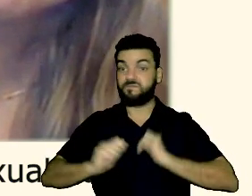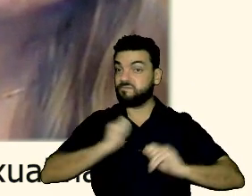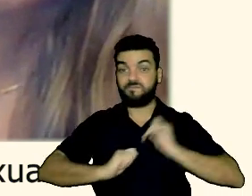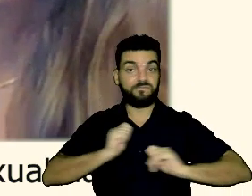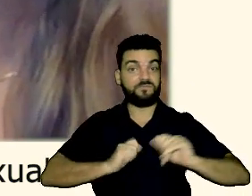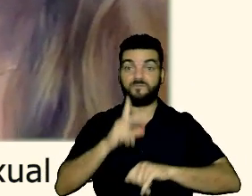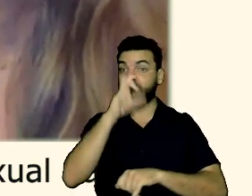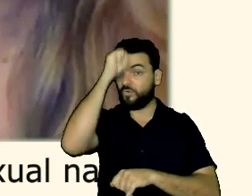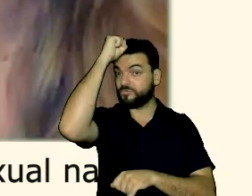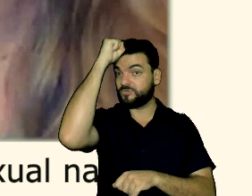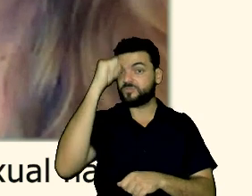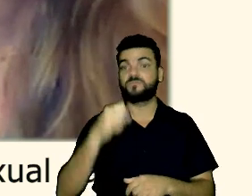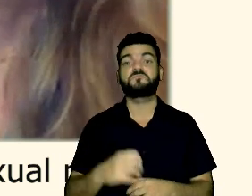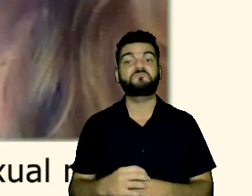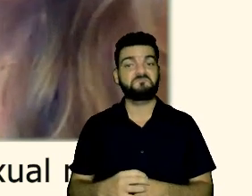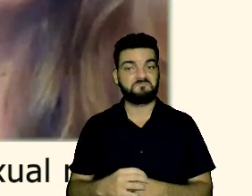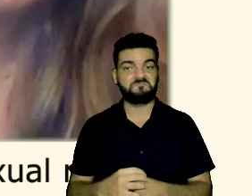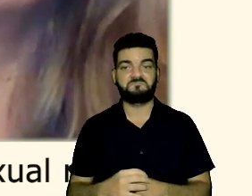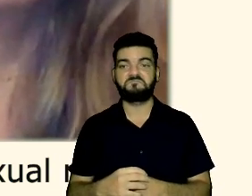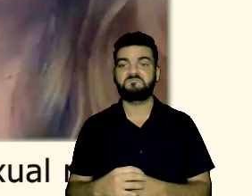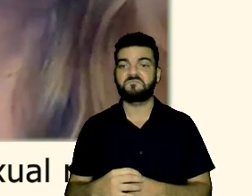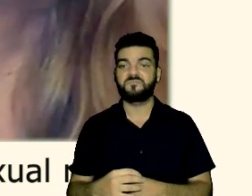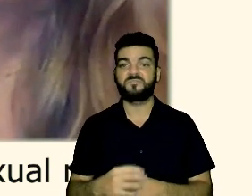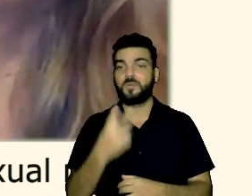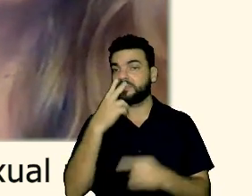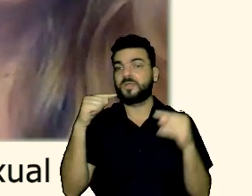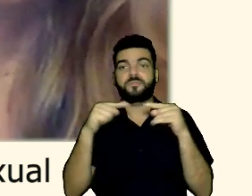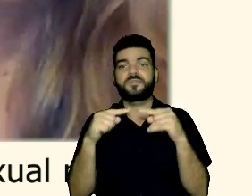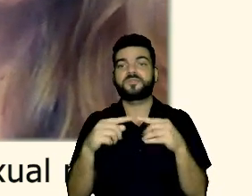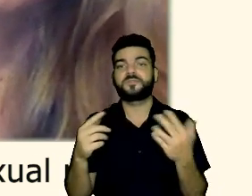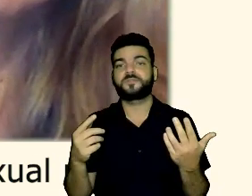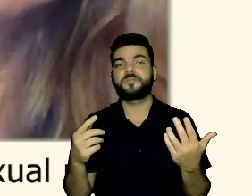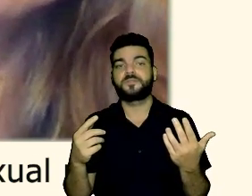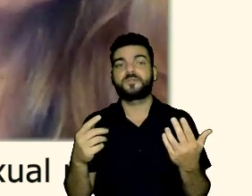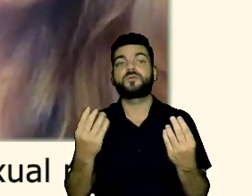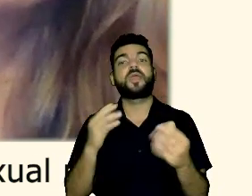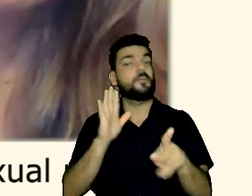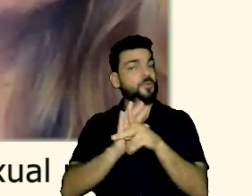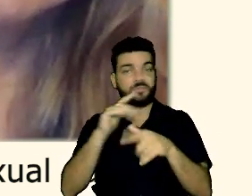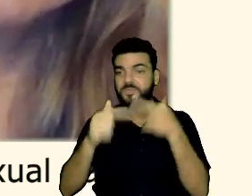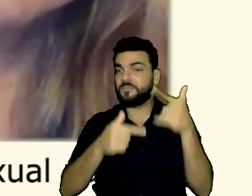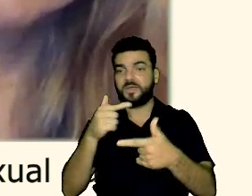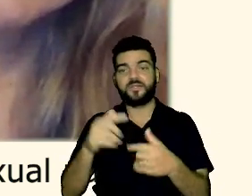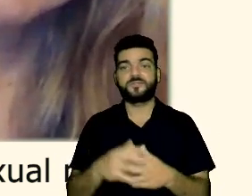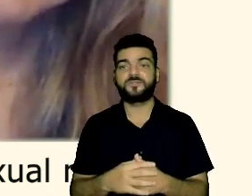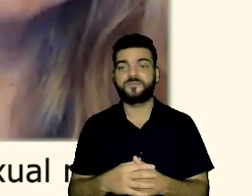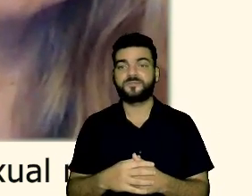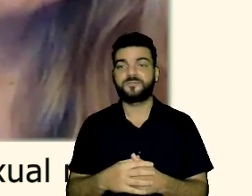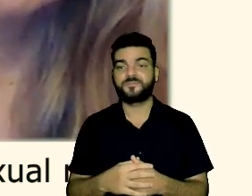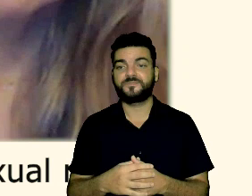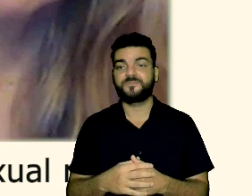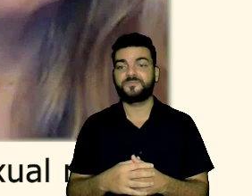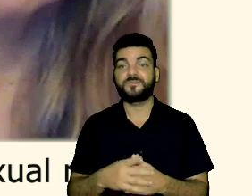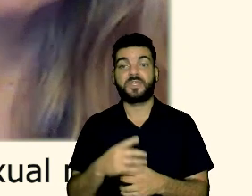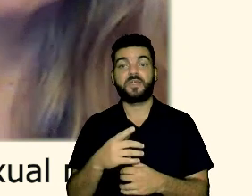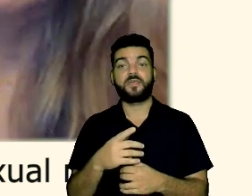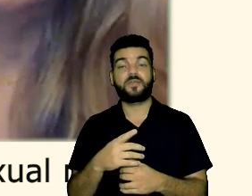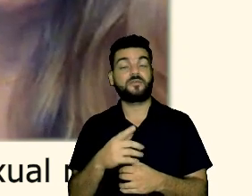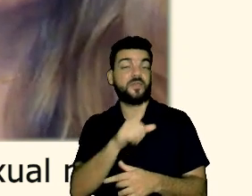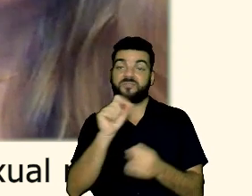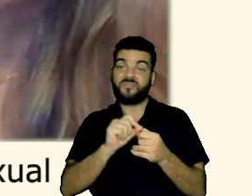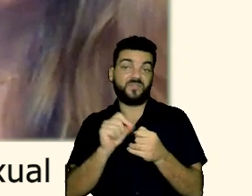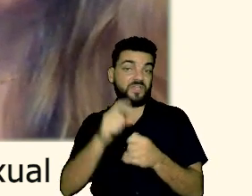um transtorno de ansiedade, tá? Que ele está diretamente relacionado com o trabalho,